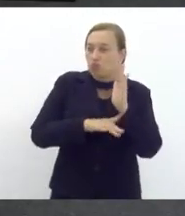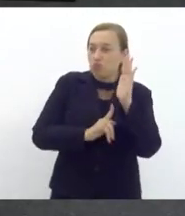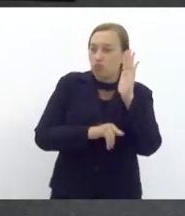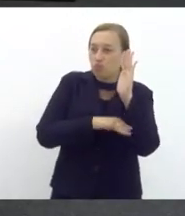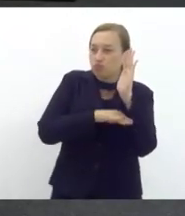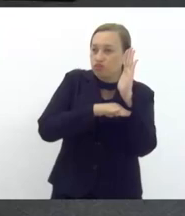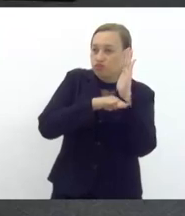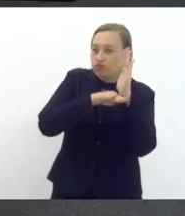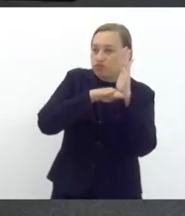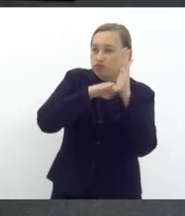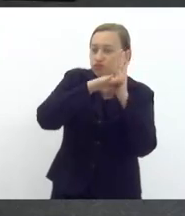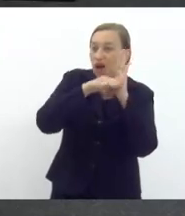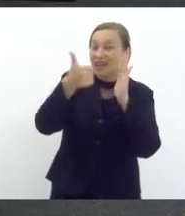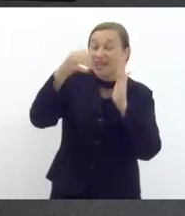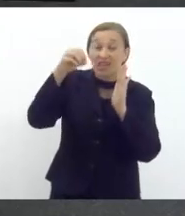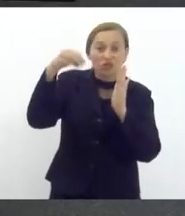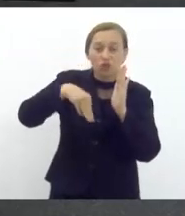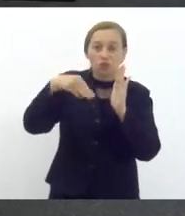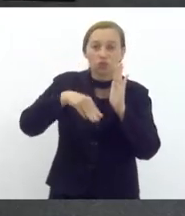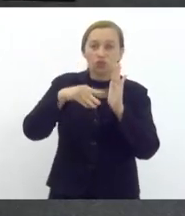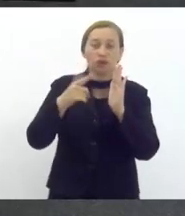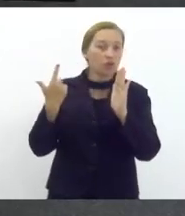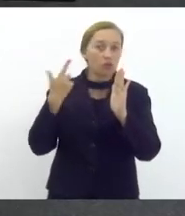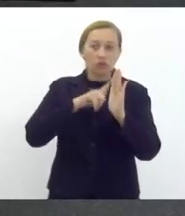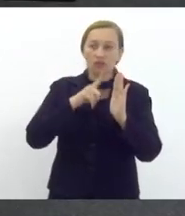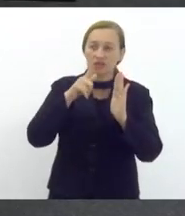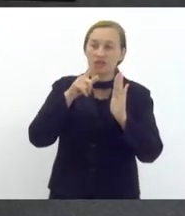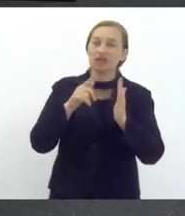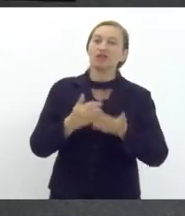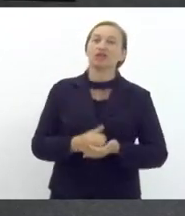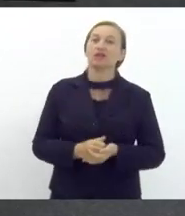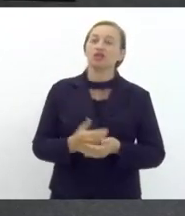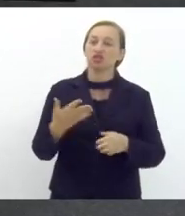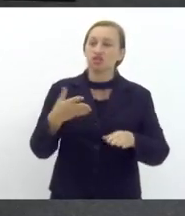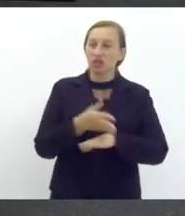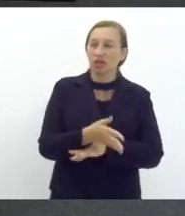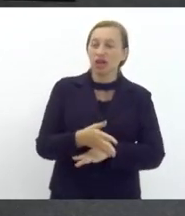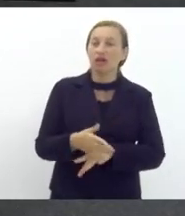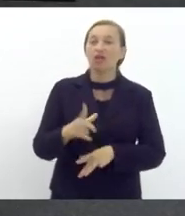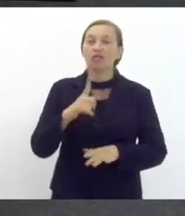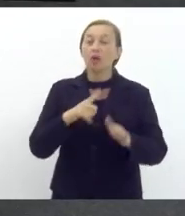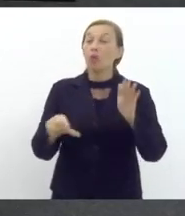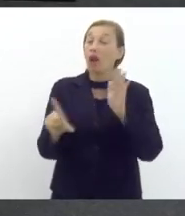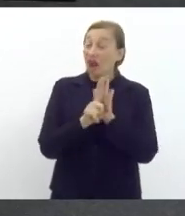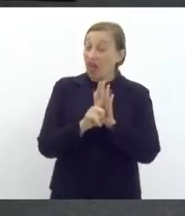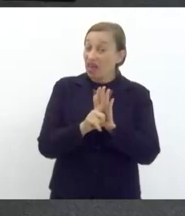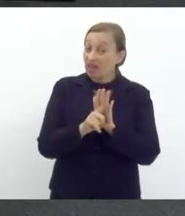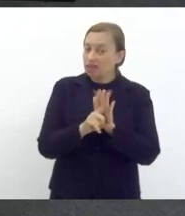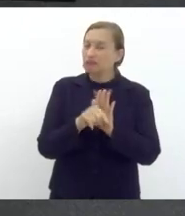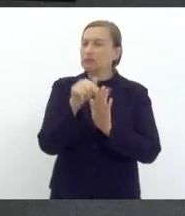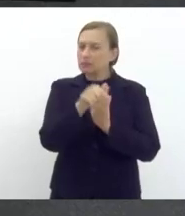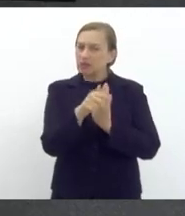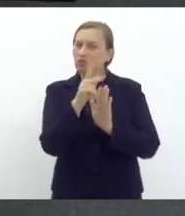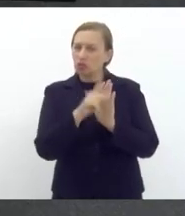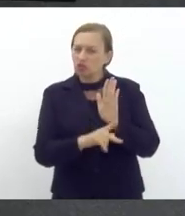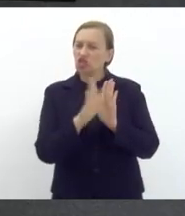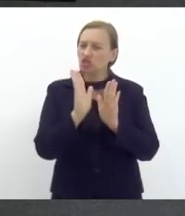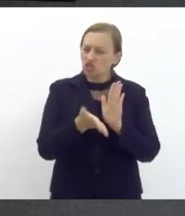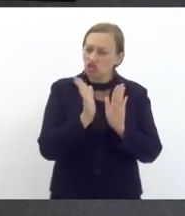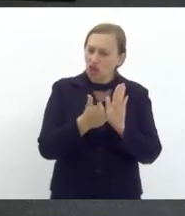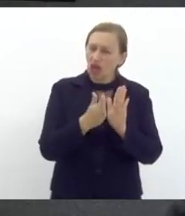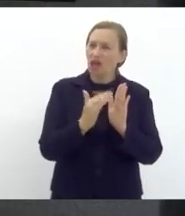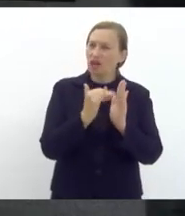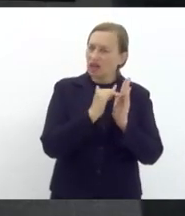mas há uma questão sobre este projeto que é o seguinte a uma lei que já determina a